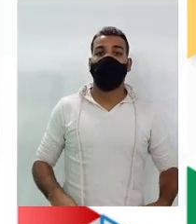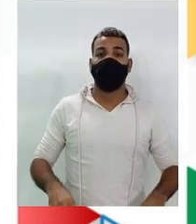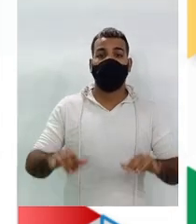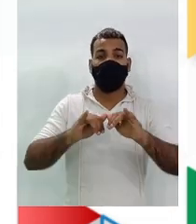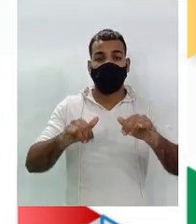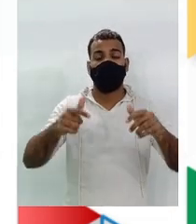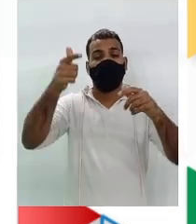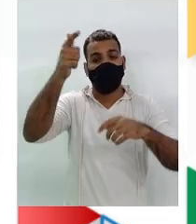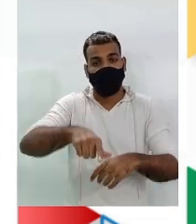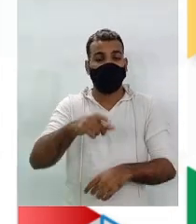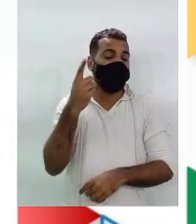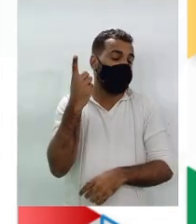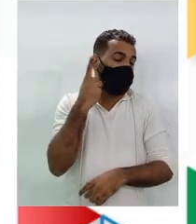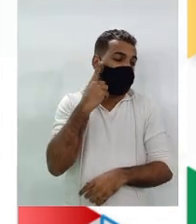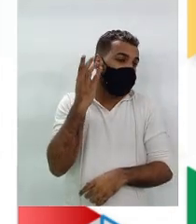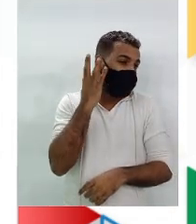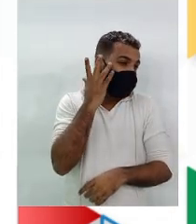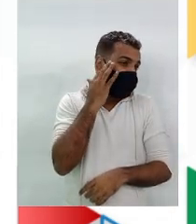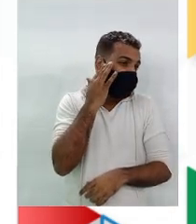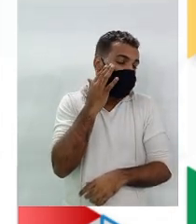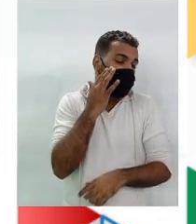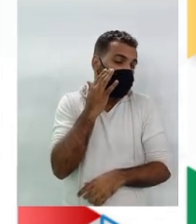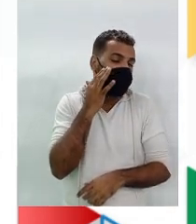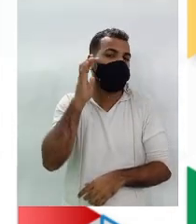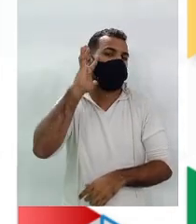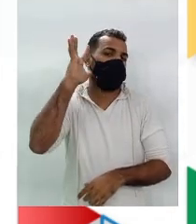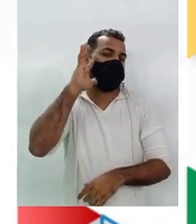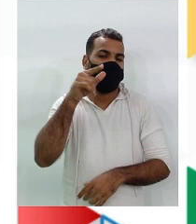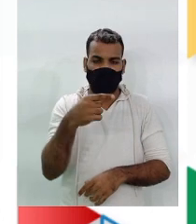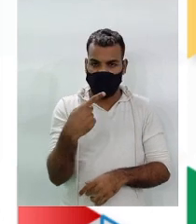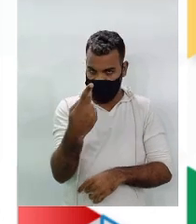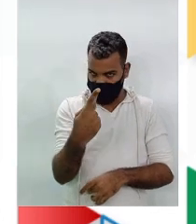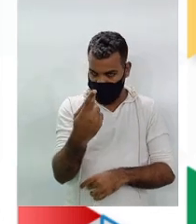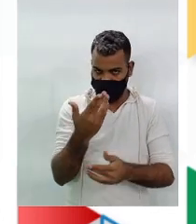vez. Vamos pensar agora em um exercício